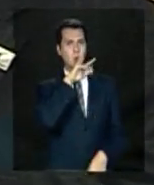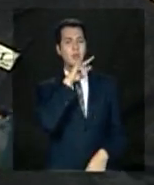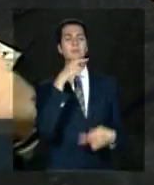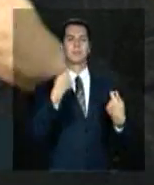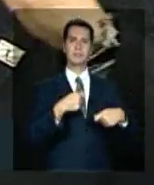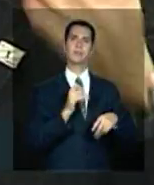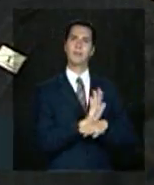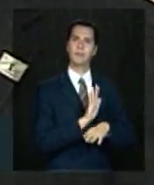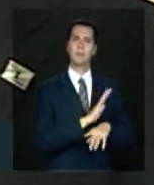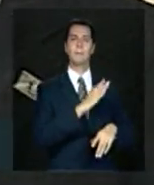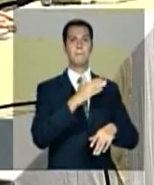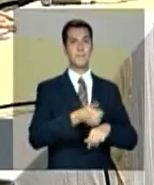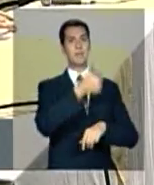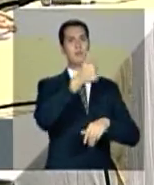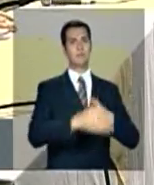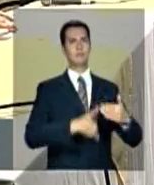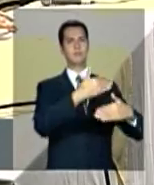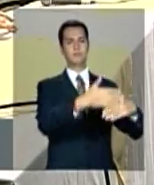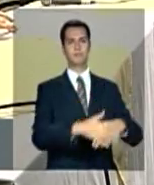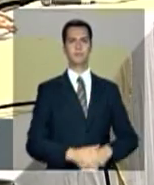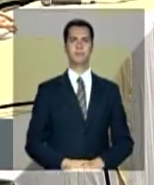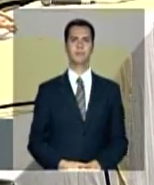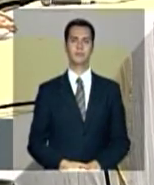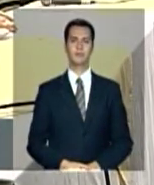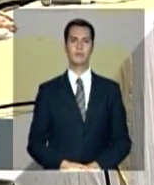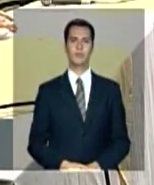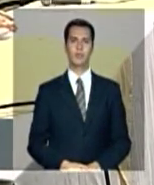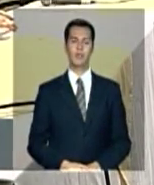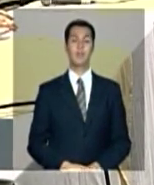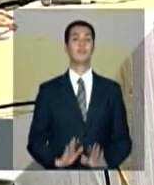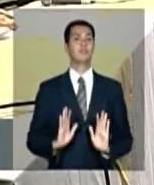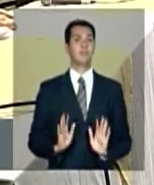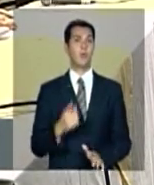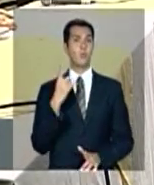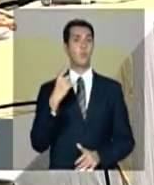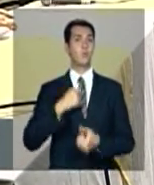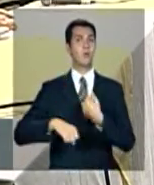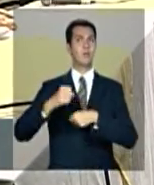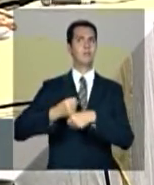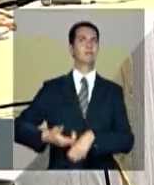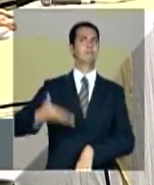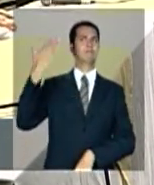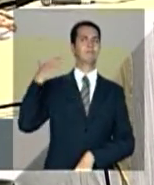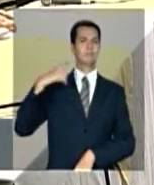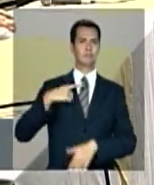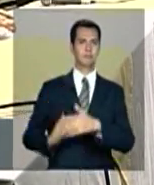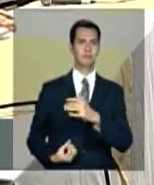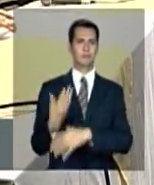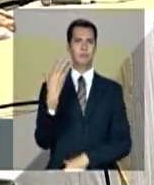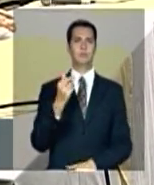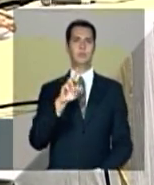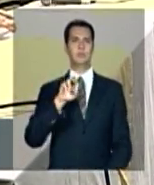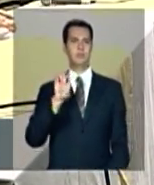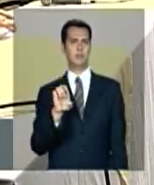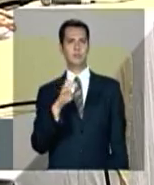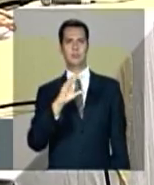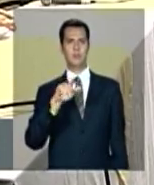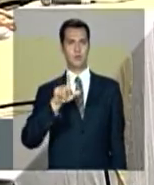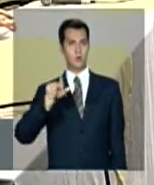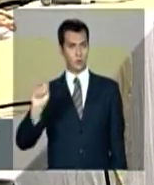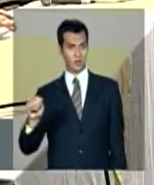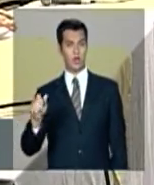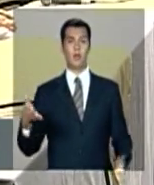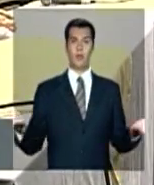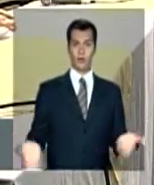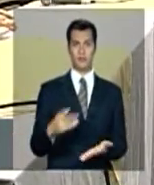apresenta faz um ano que lançou a rede cegonha já temos resultados importantes a senhora hoje pode inclusive ver